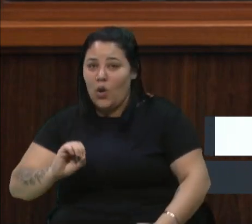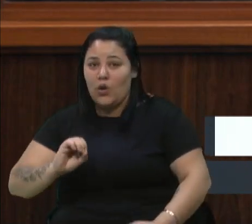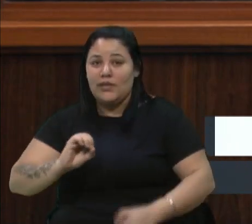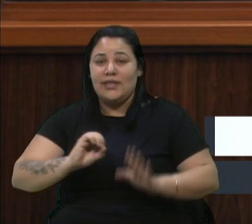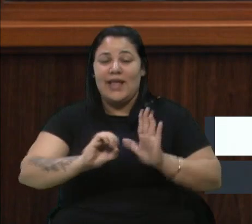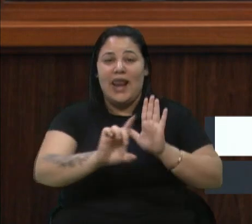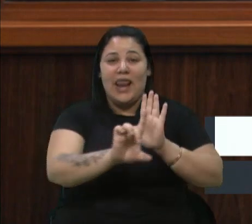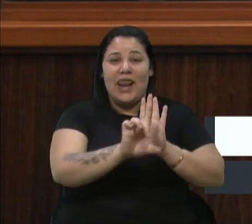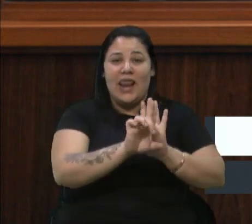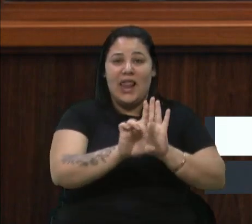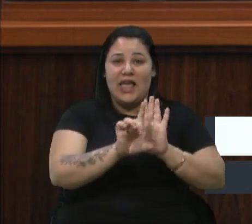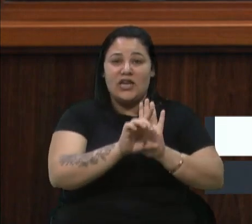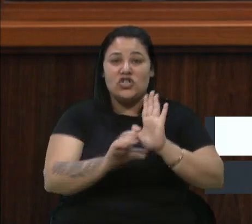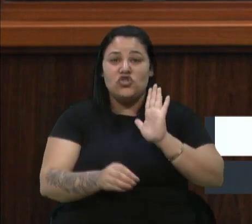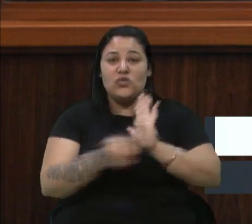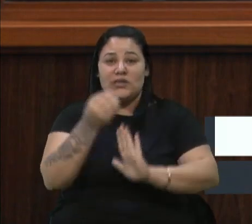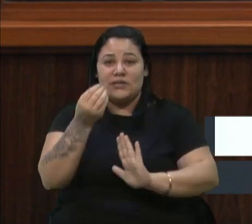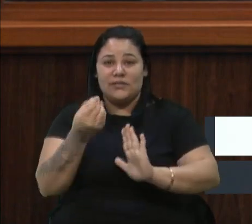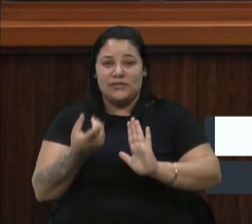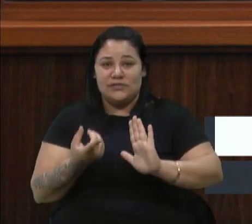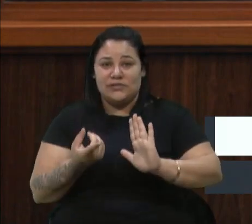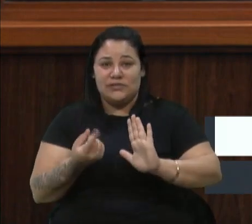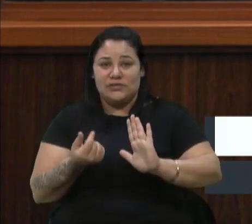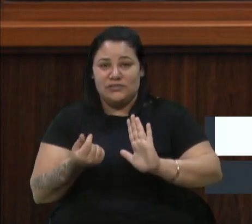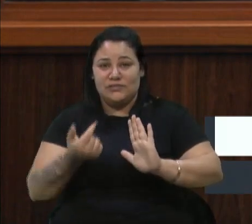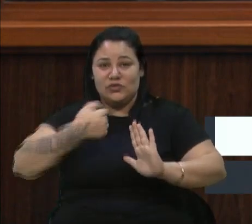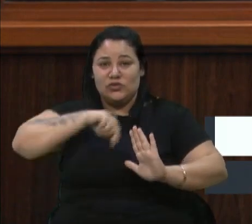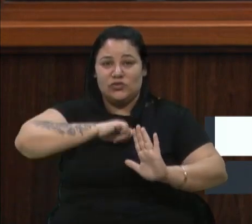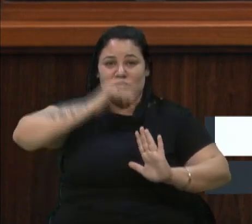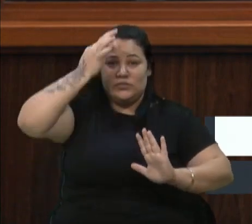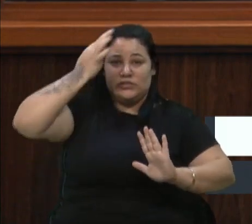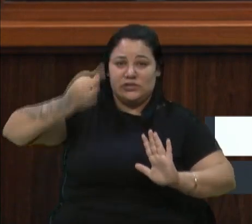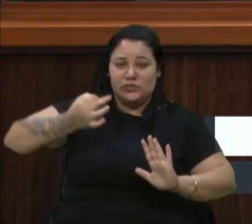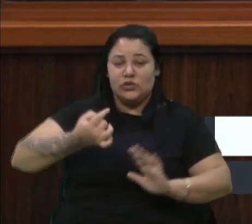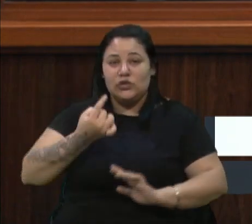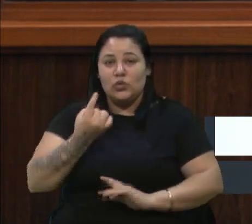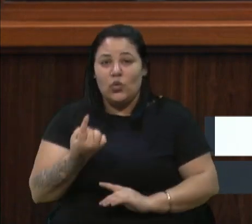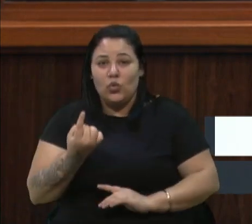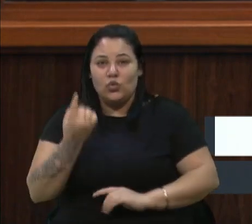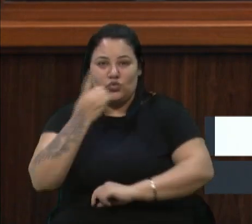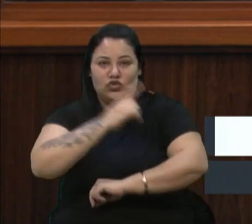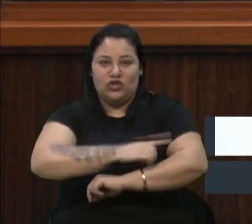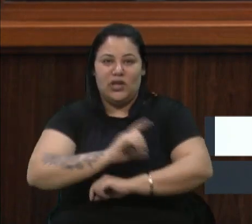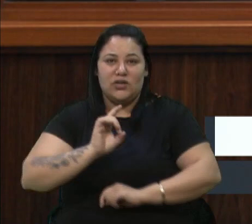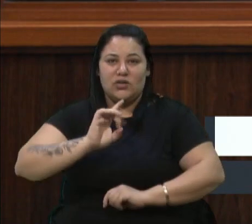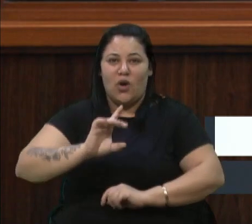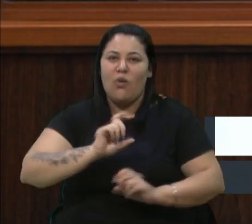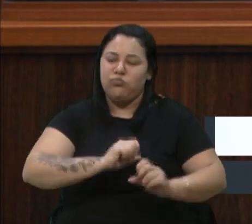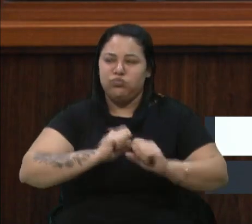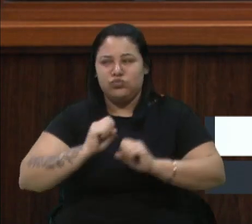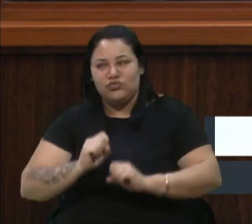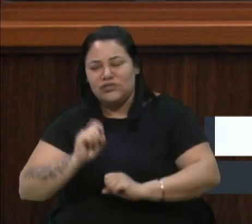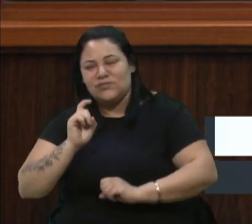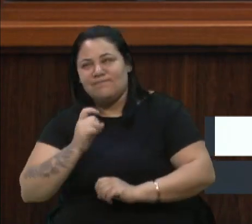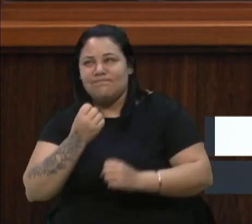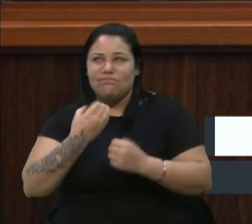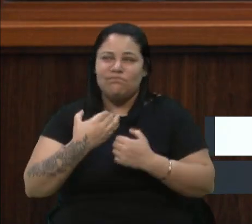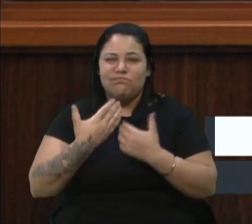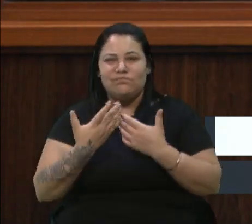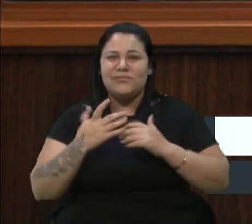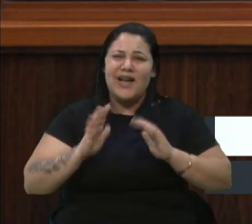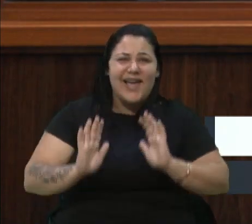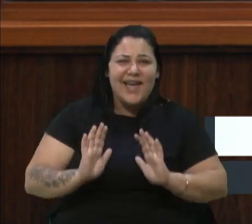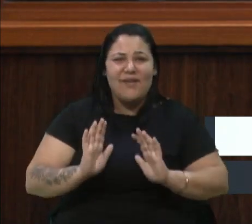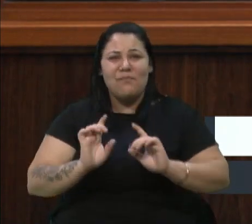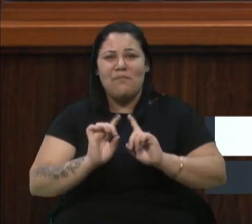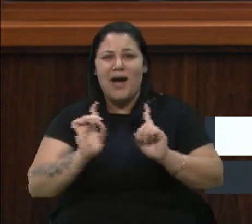A gente entende que talvez um dia de adiamento poderia ser o suficiente, talvez,